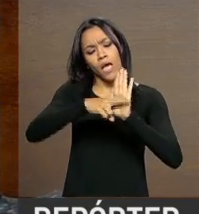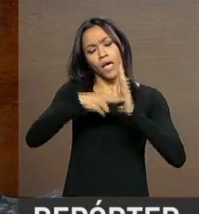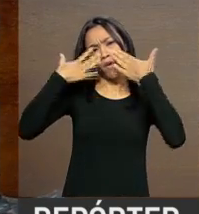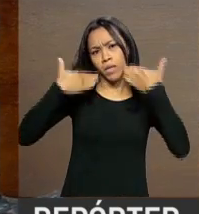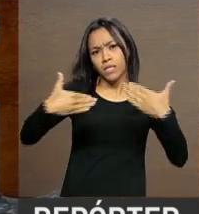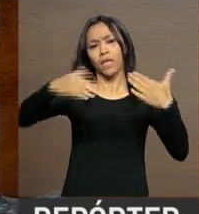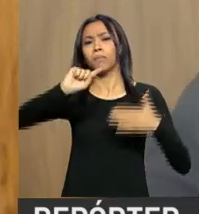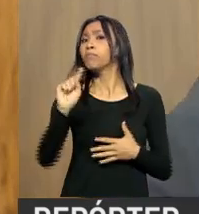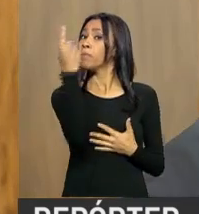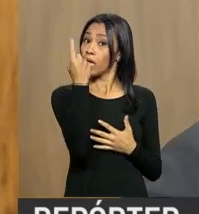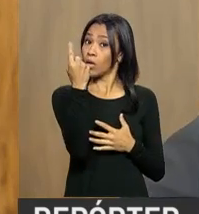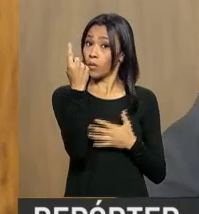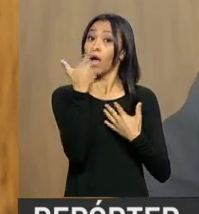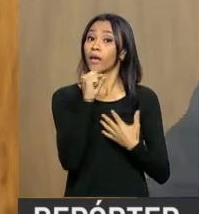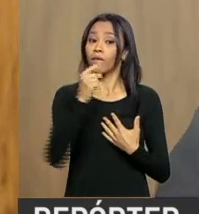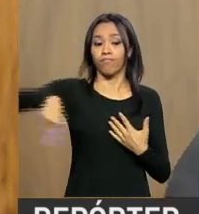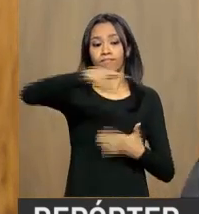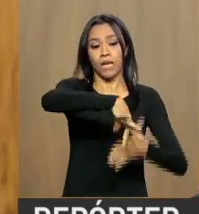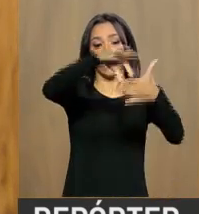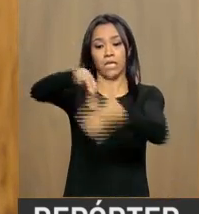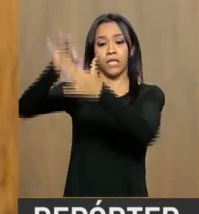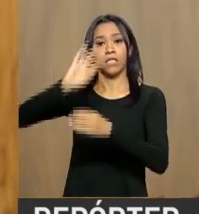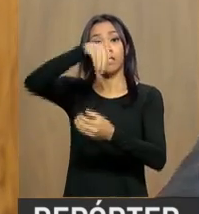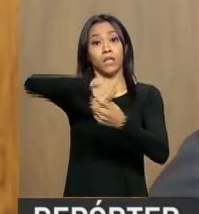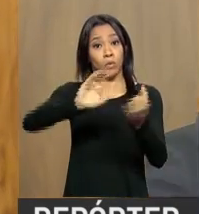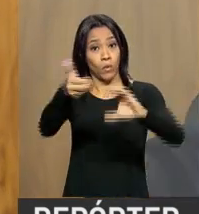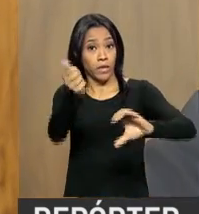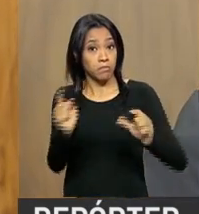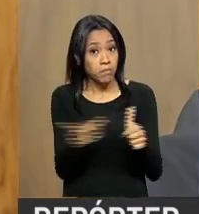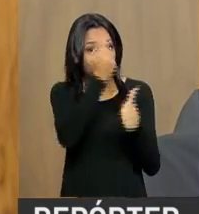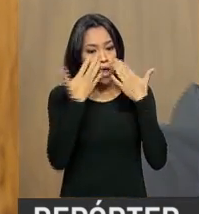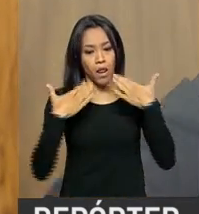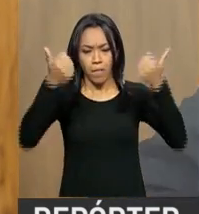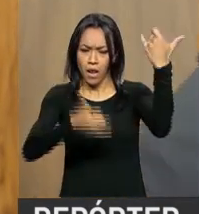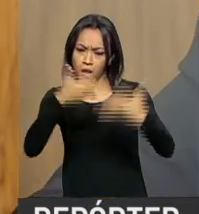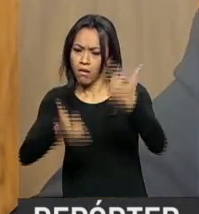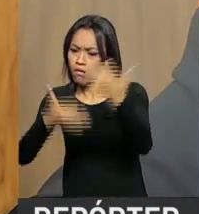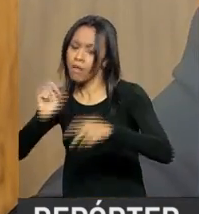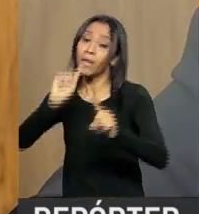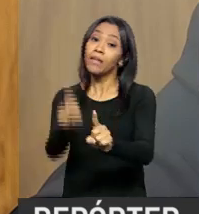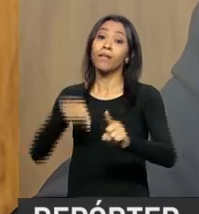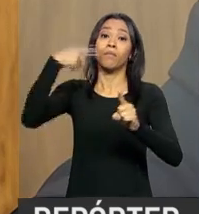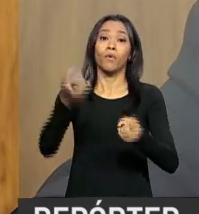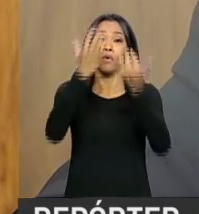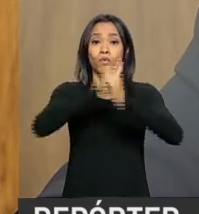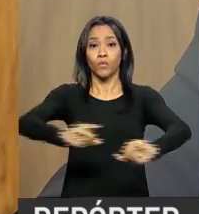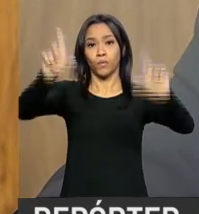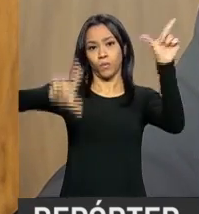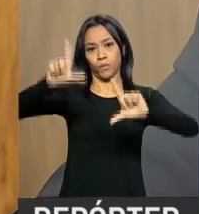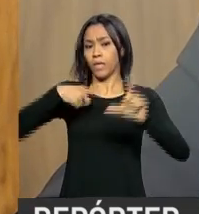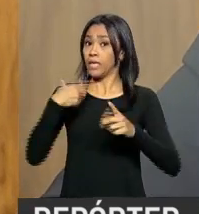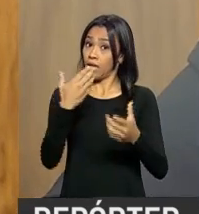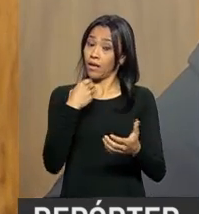primeiro momento a líderes do Congresso Nacional e destacou a importância da articulação com o Poder Legislativo para a